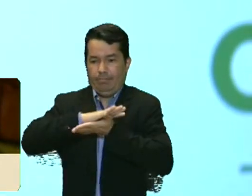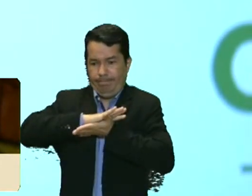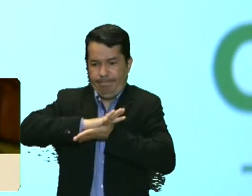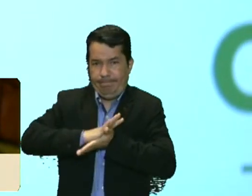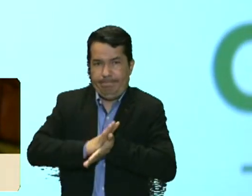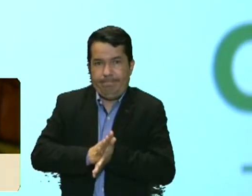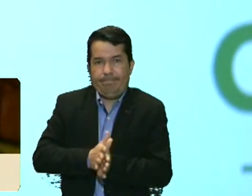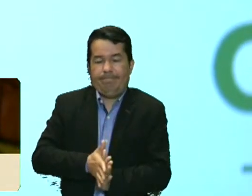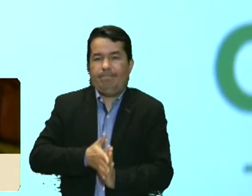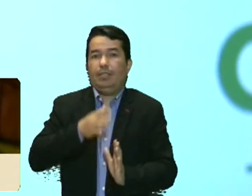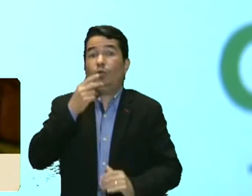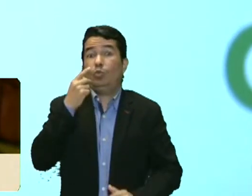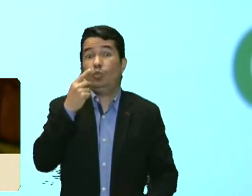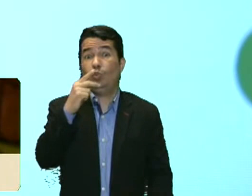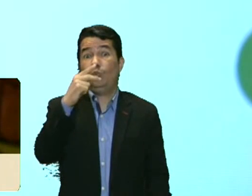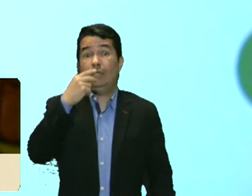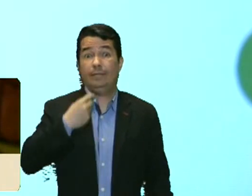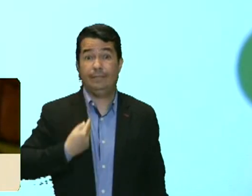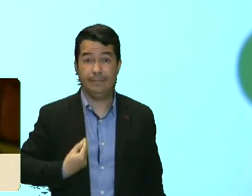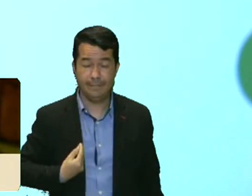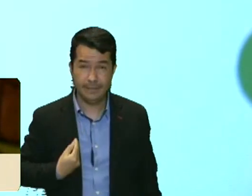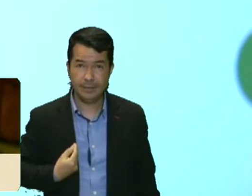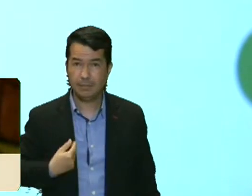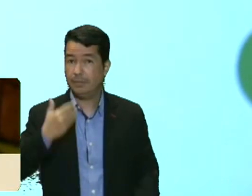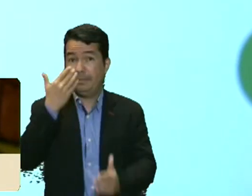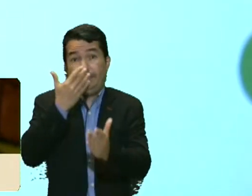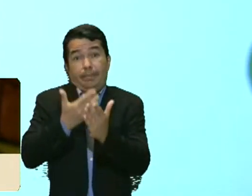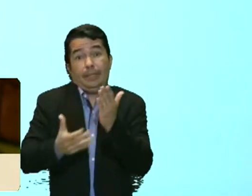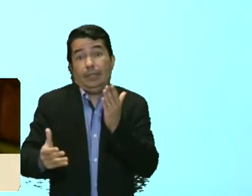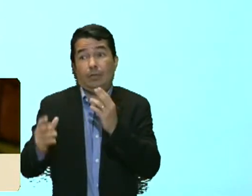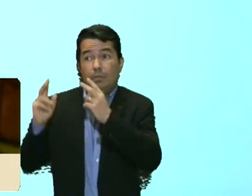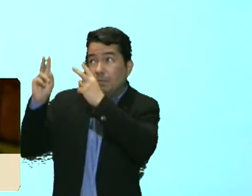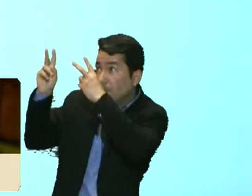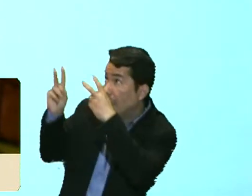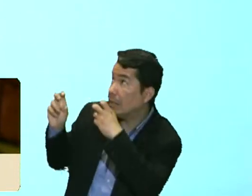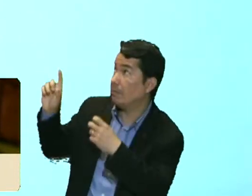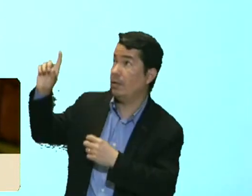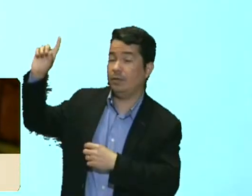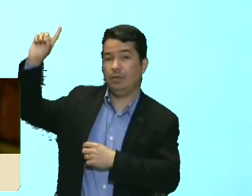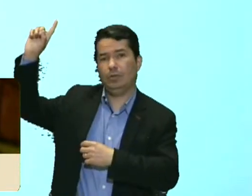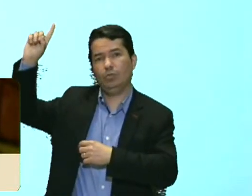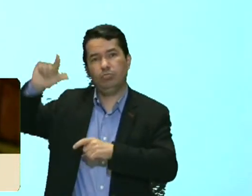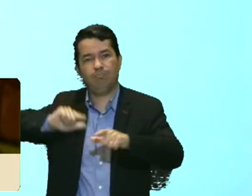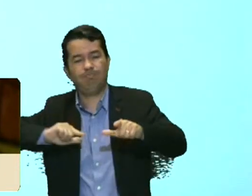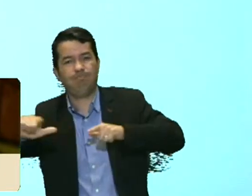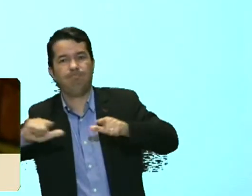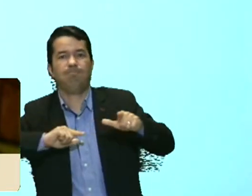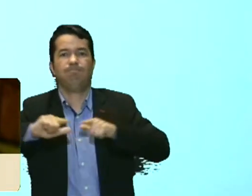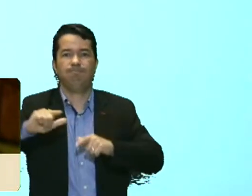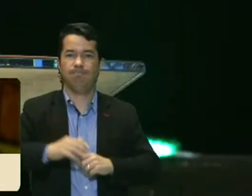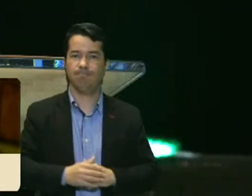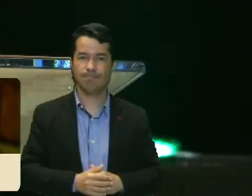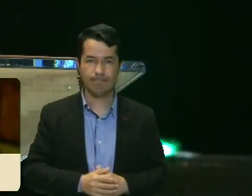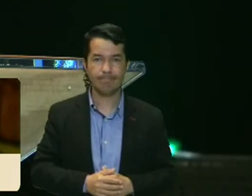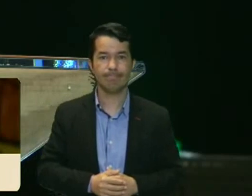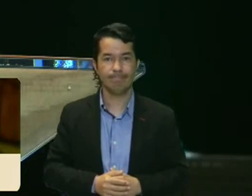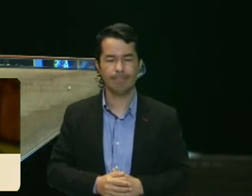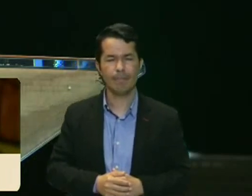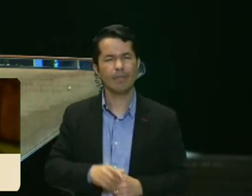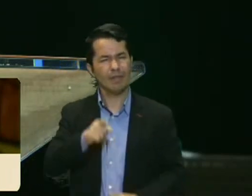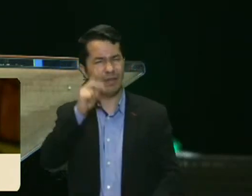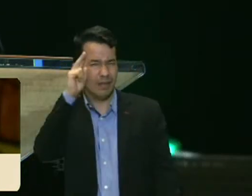foco daquilo que é o que Deus tem para a sua vida. Por isso que o apóstolo Paulo vai dizer assim: